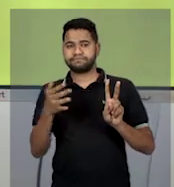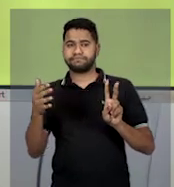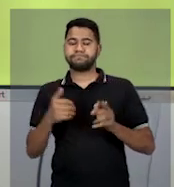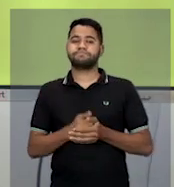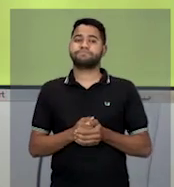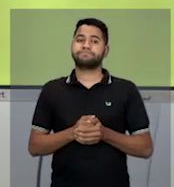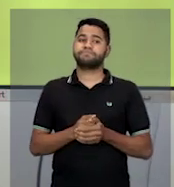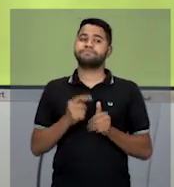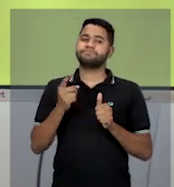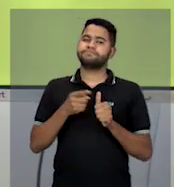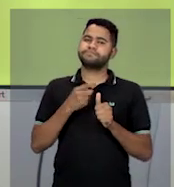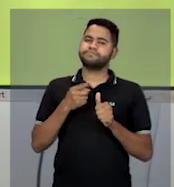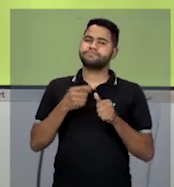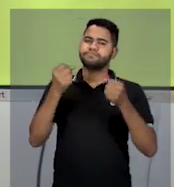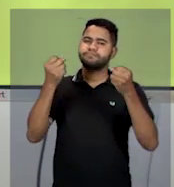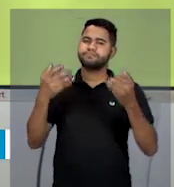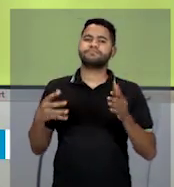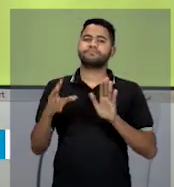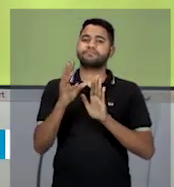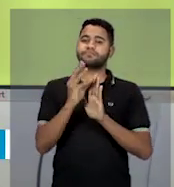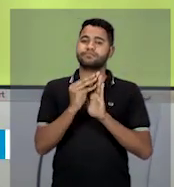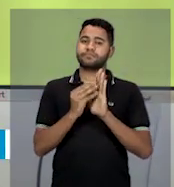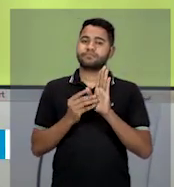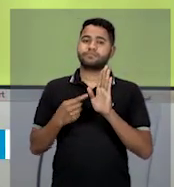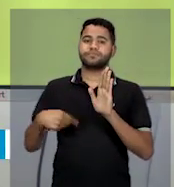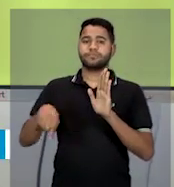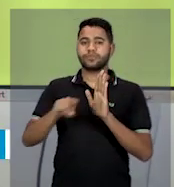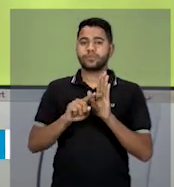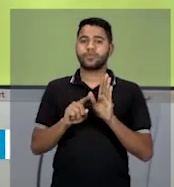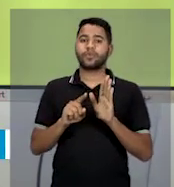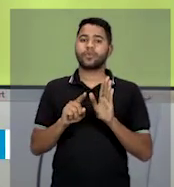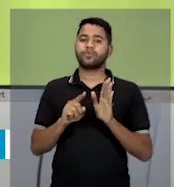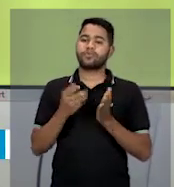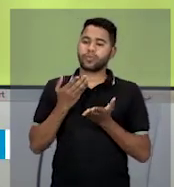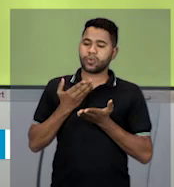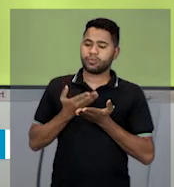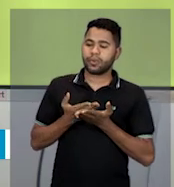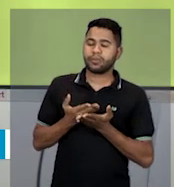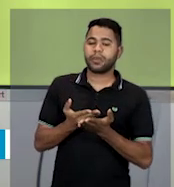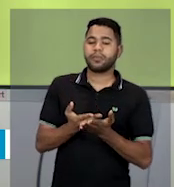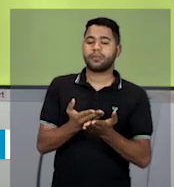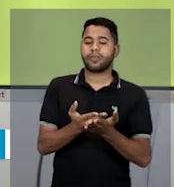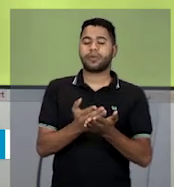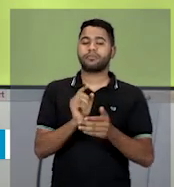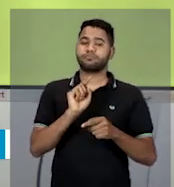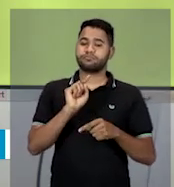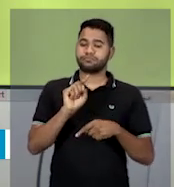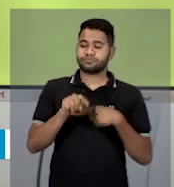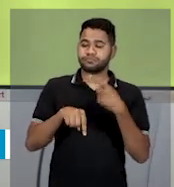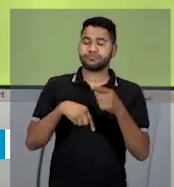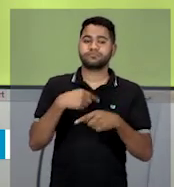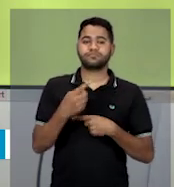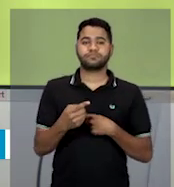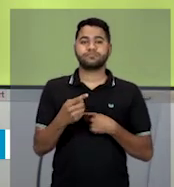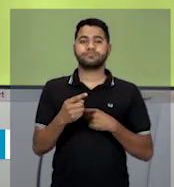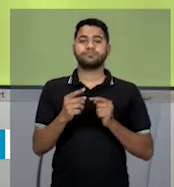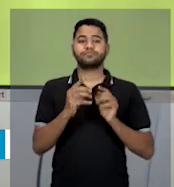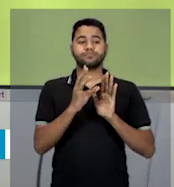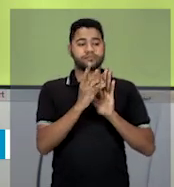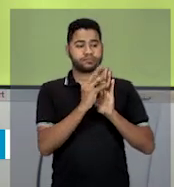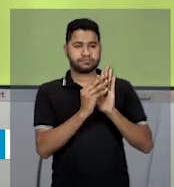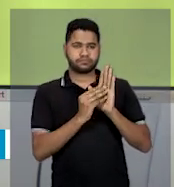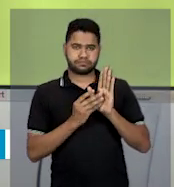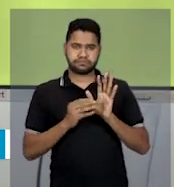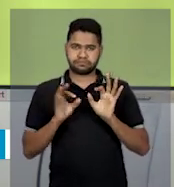Primeiramente eu vou falar sobre o conteúdo, o que nós vamos trabalhar ao longo do bimestre e depois nós vamos para o conteúdo